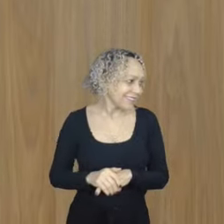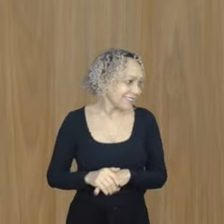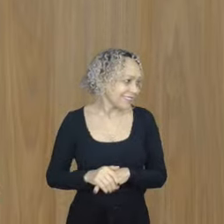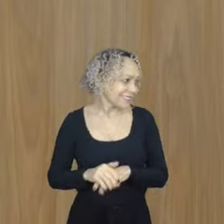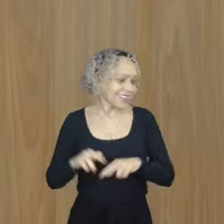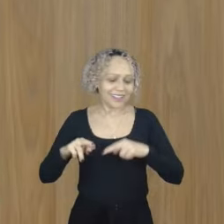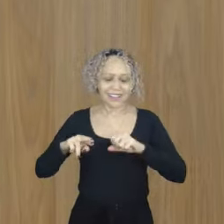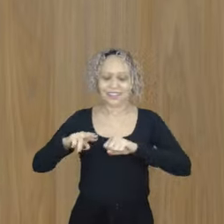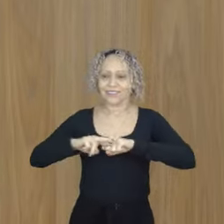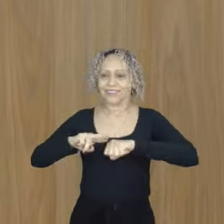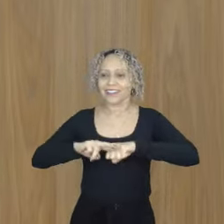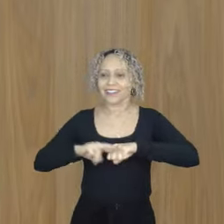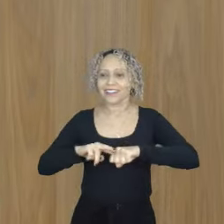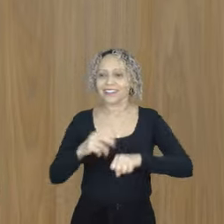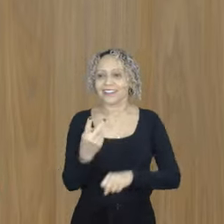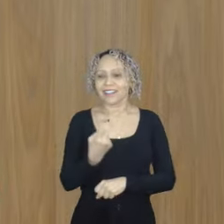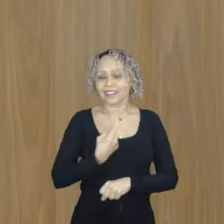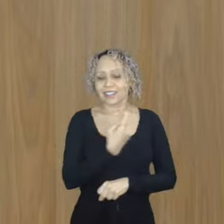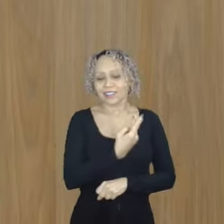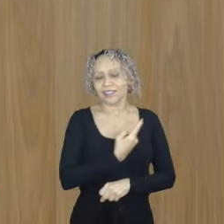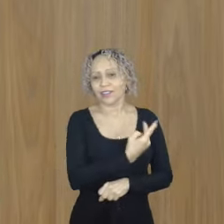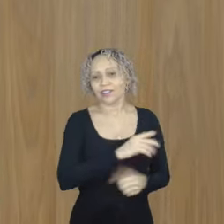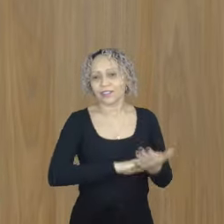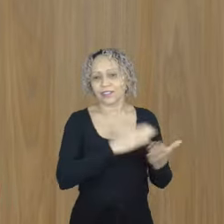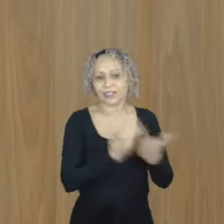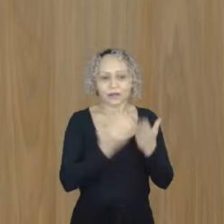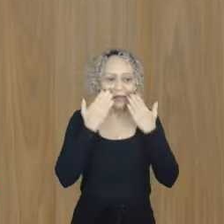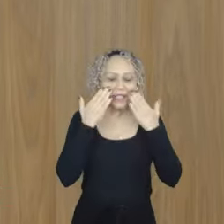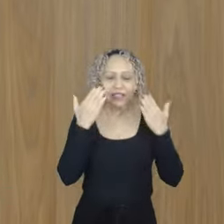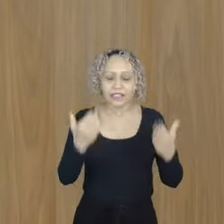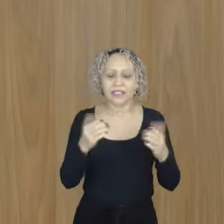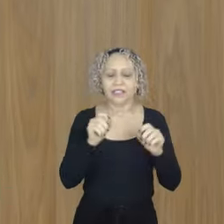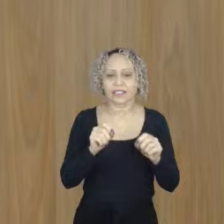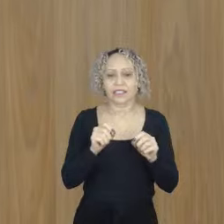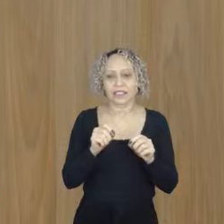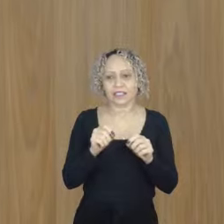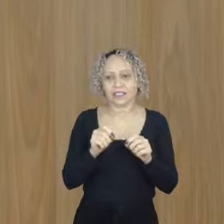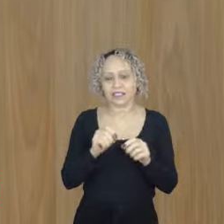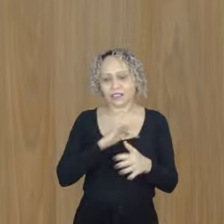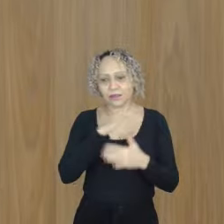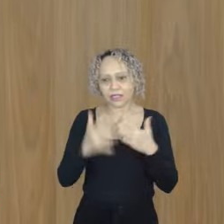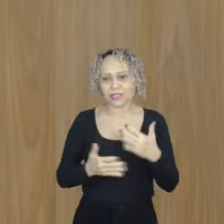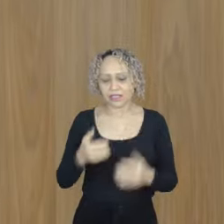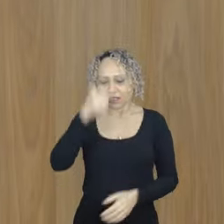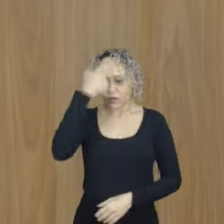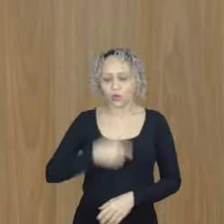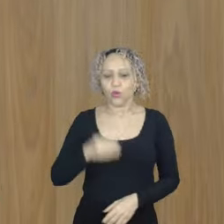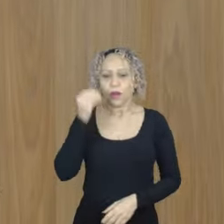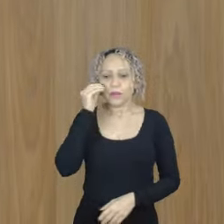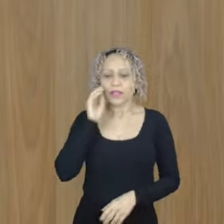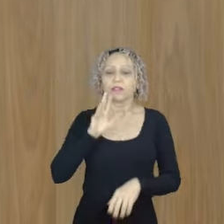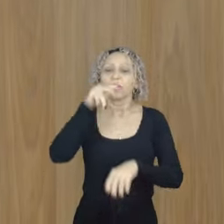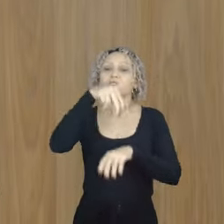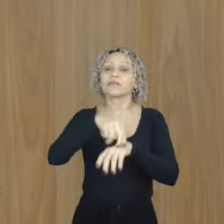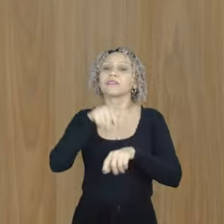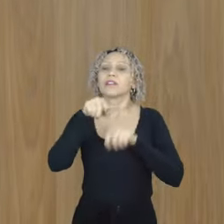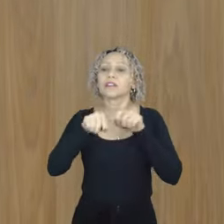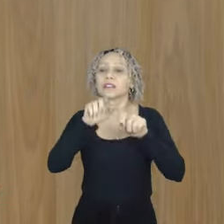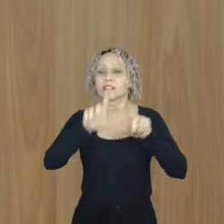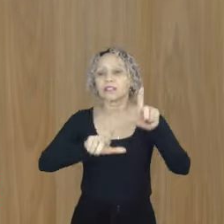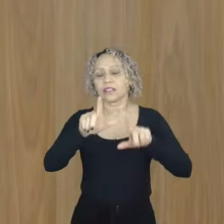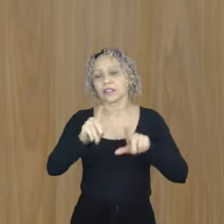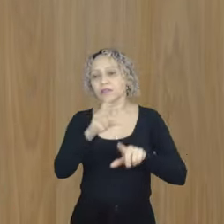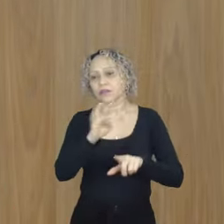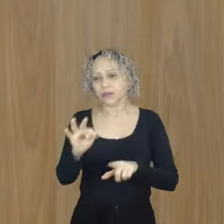apresentam este jornal em língua brasileira de sinais. Eu sou Amanda Guerra e eu falo com você ao vivo do estúdio da Rede Povo de Comunicação do